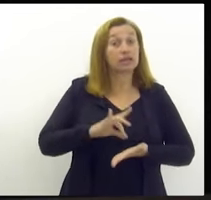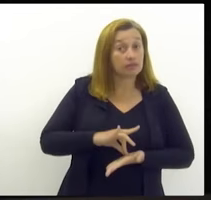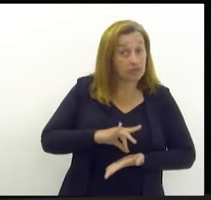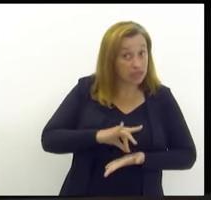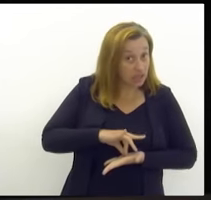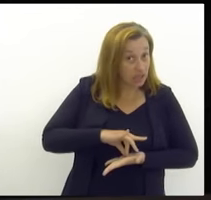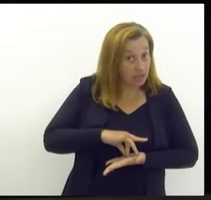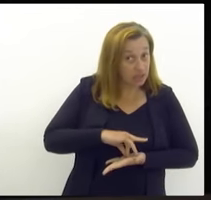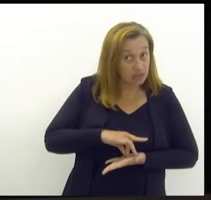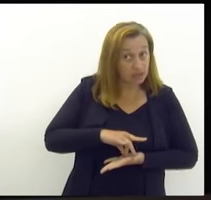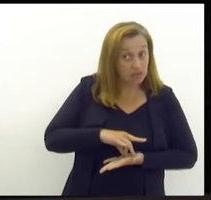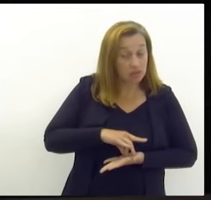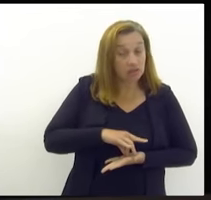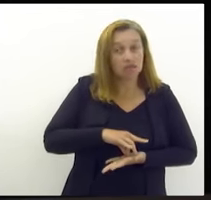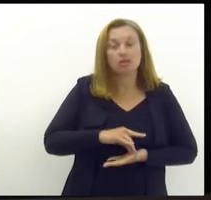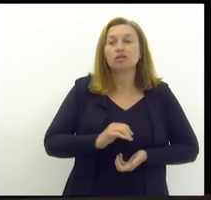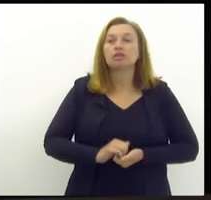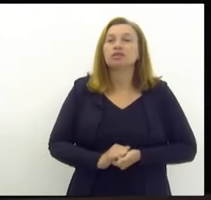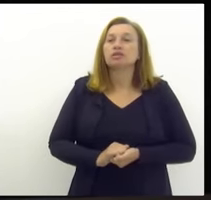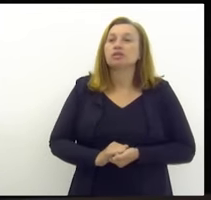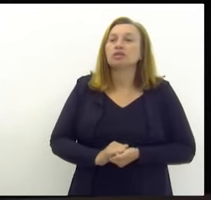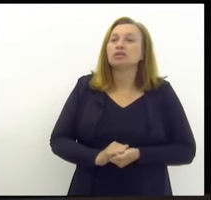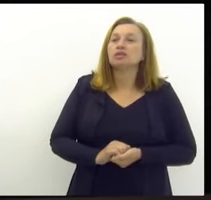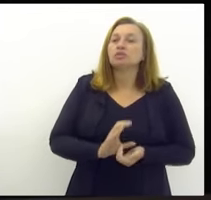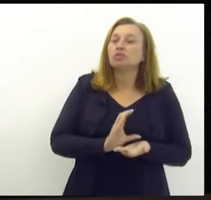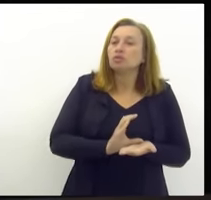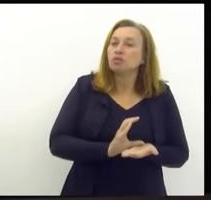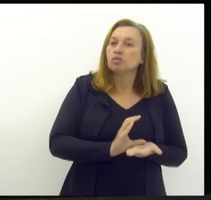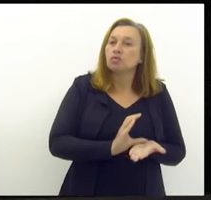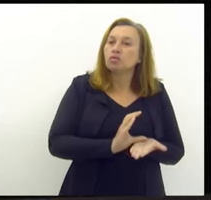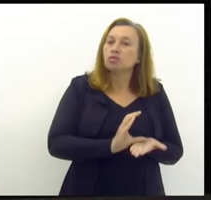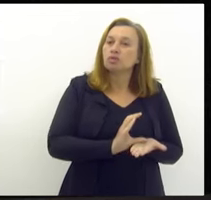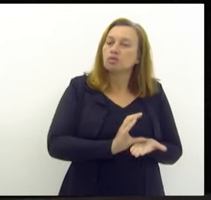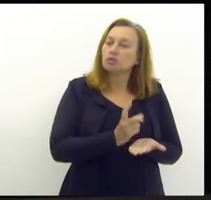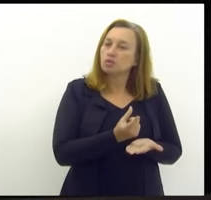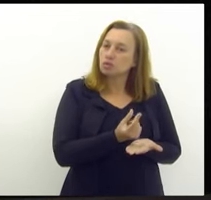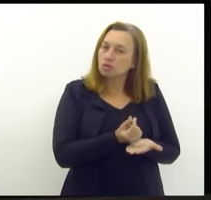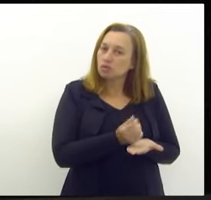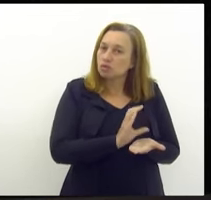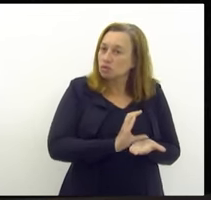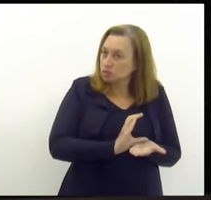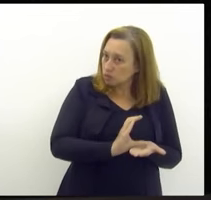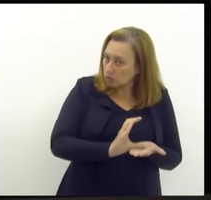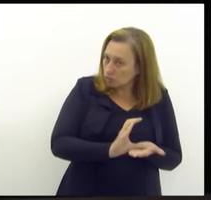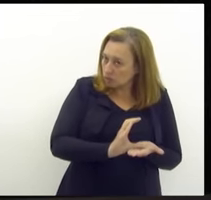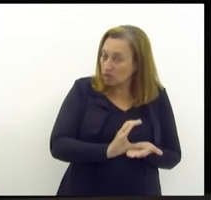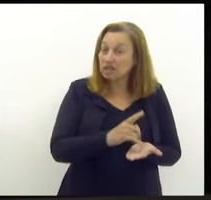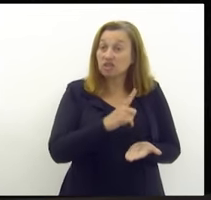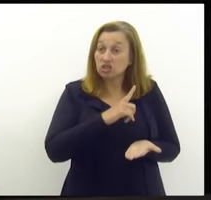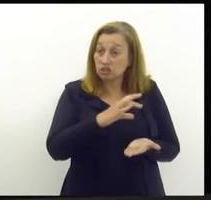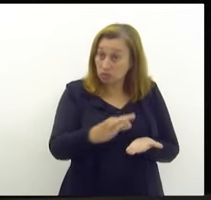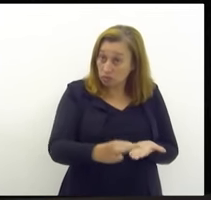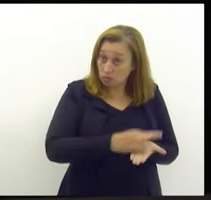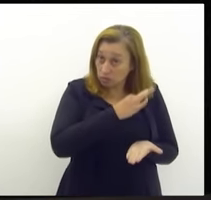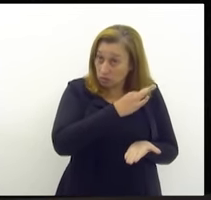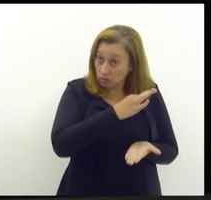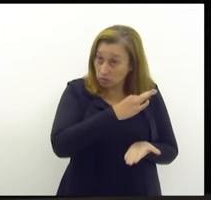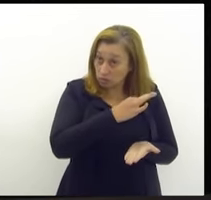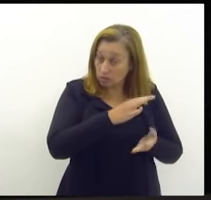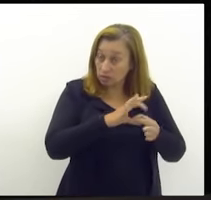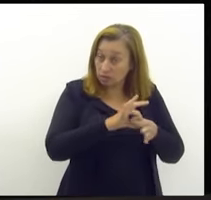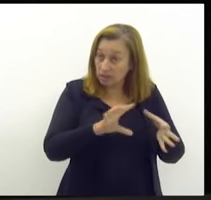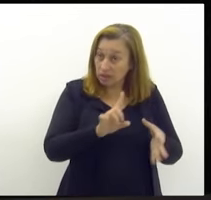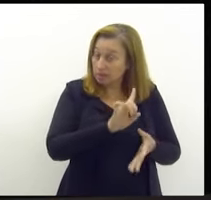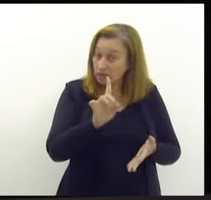trabalhando aqui é com uma verba uma verba que tinha uma rubrica autorizada mas que não